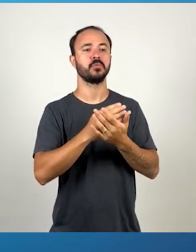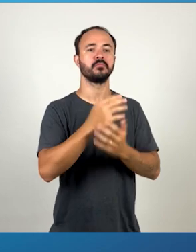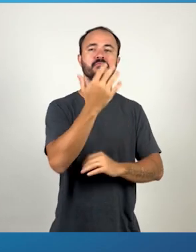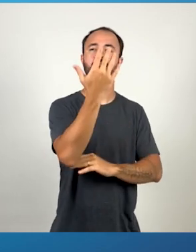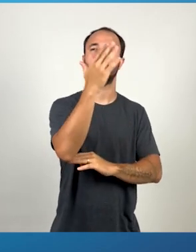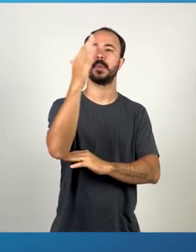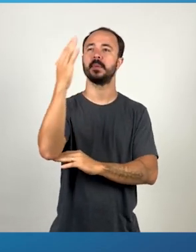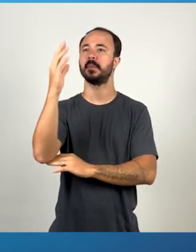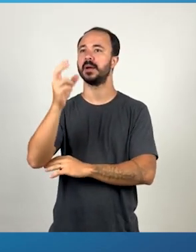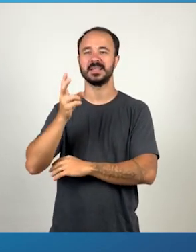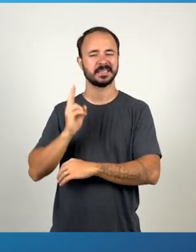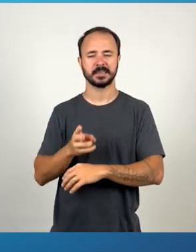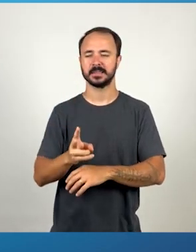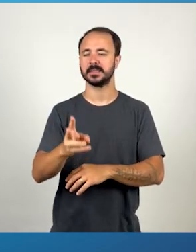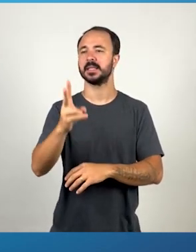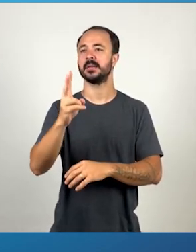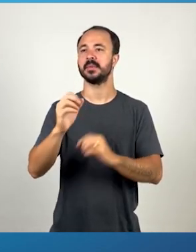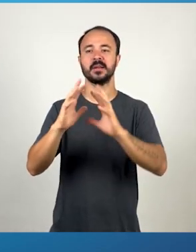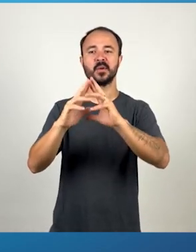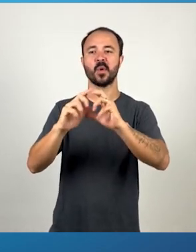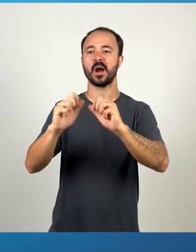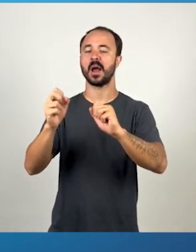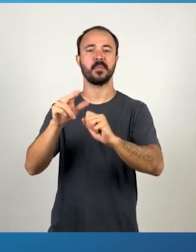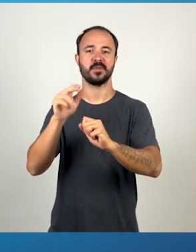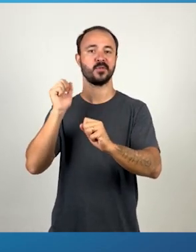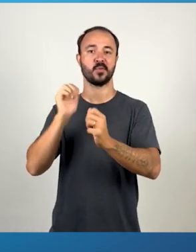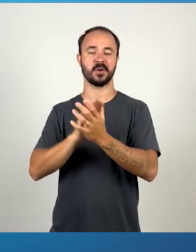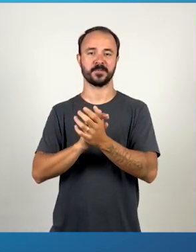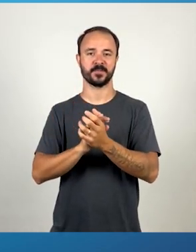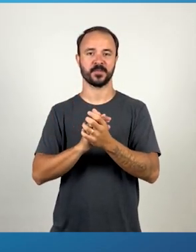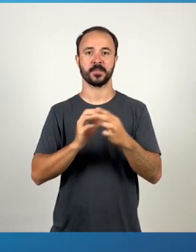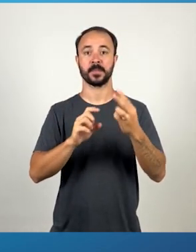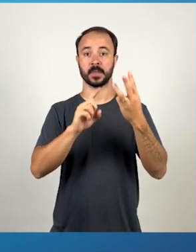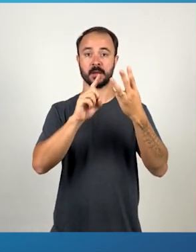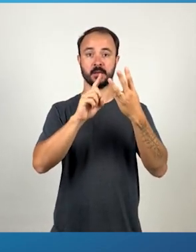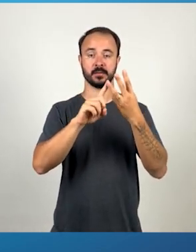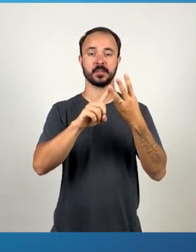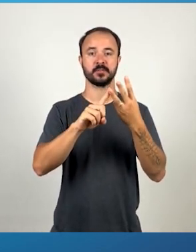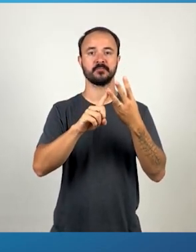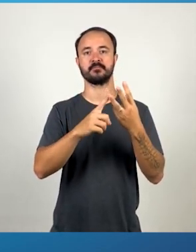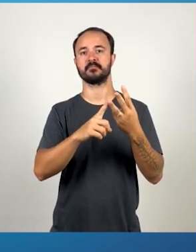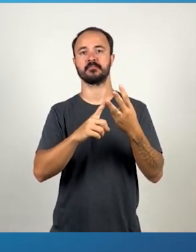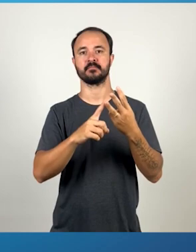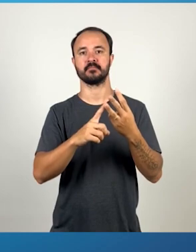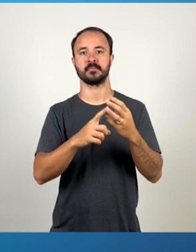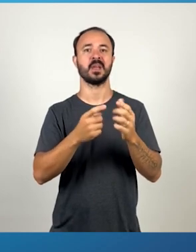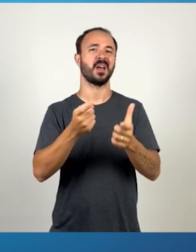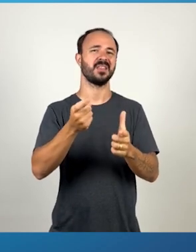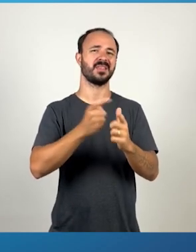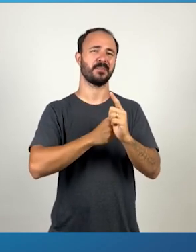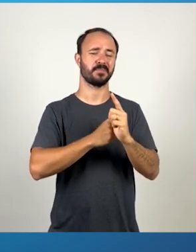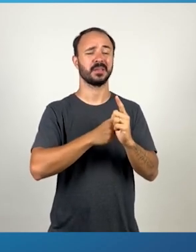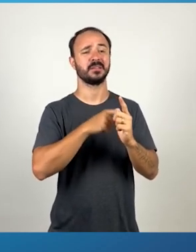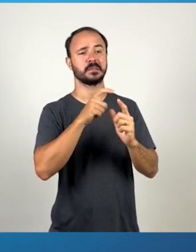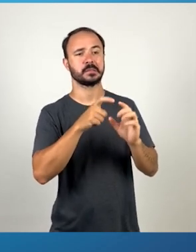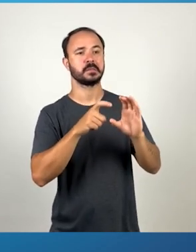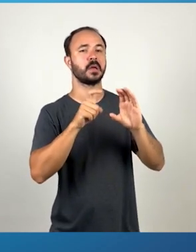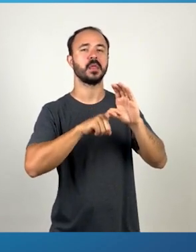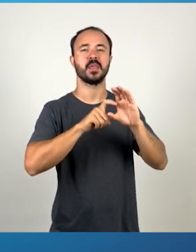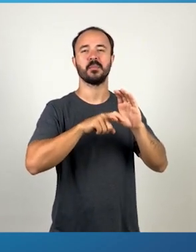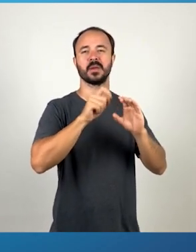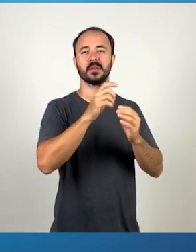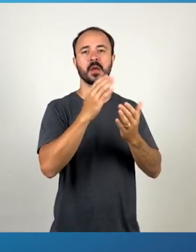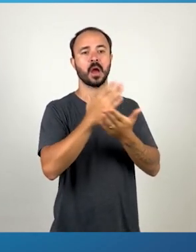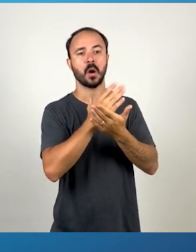elementos ambientais finitos para a produção energética. Letra C, dependência da utilização de